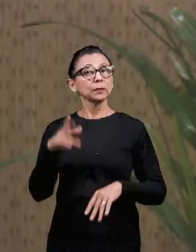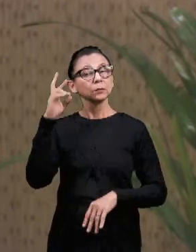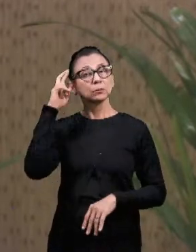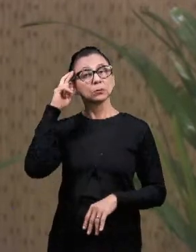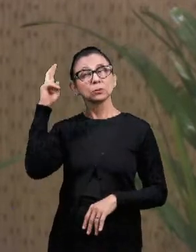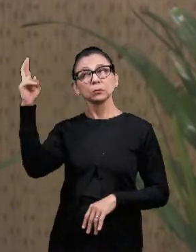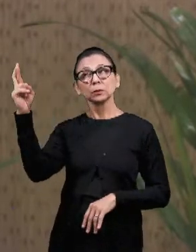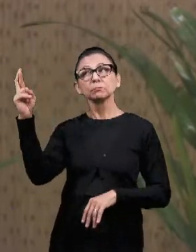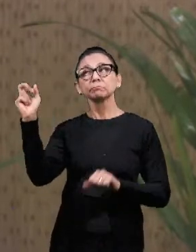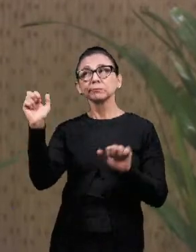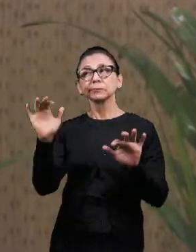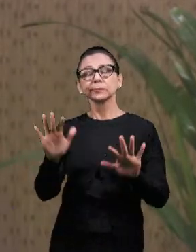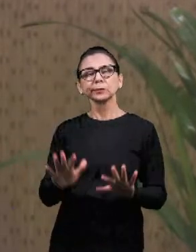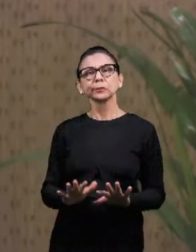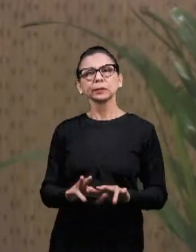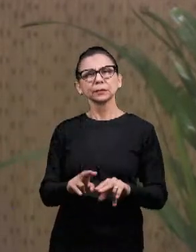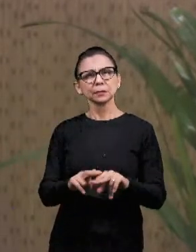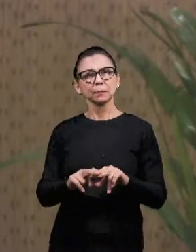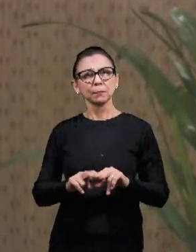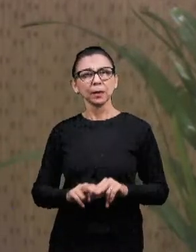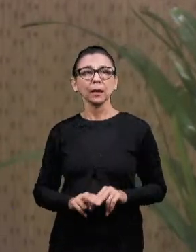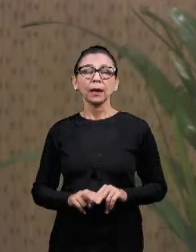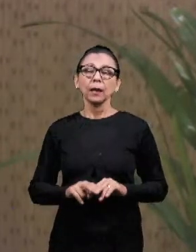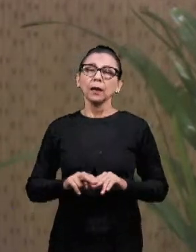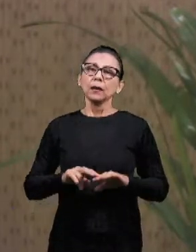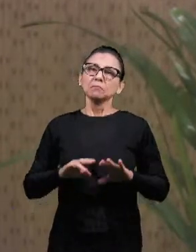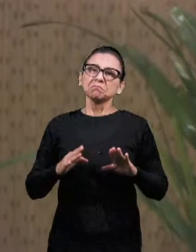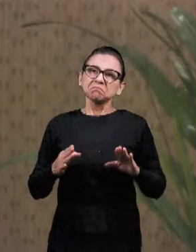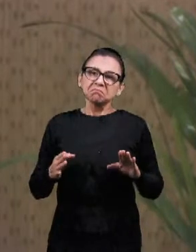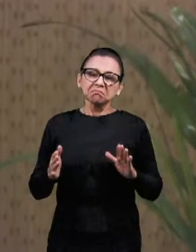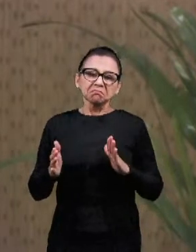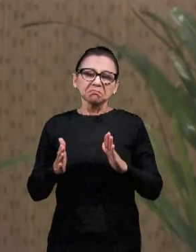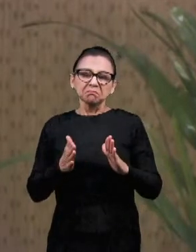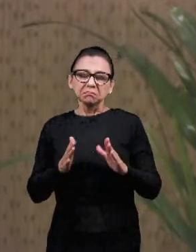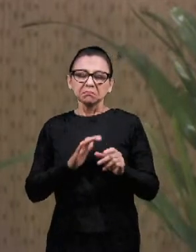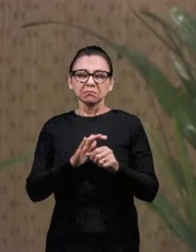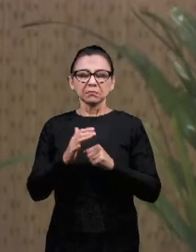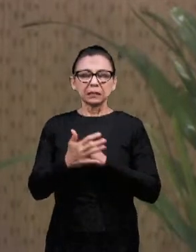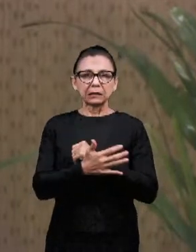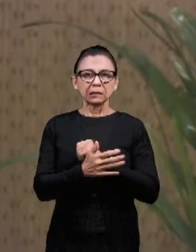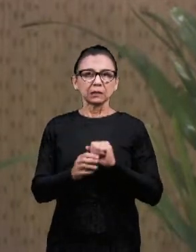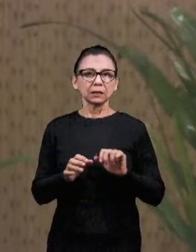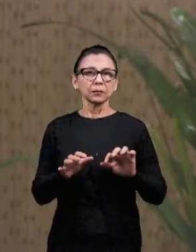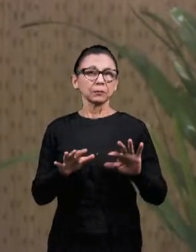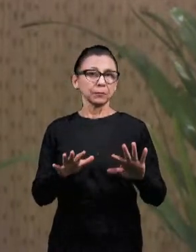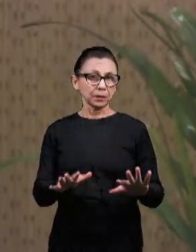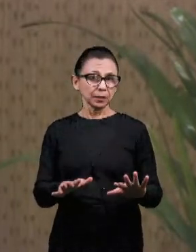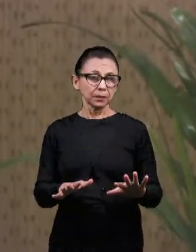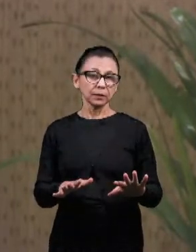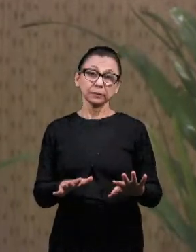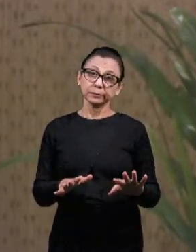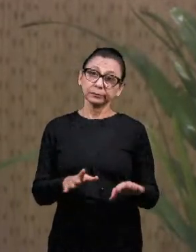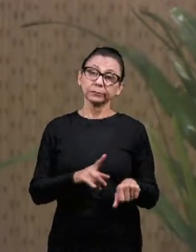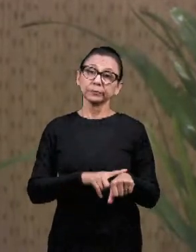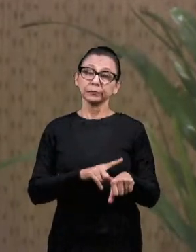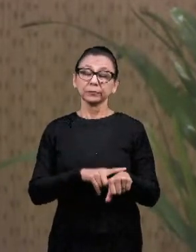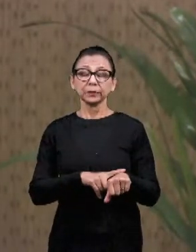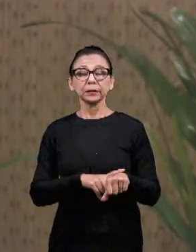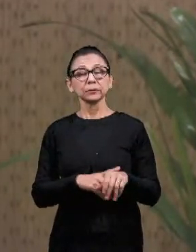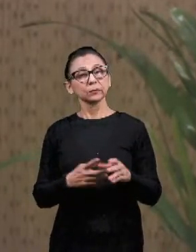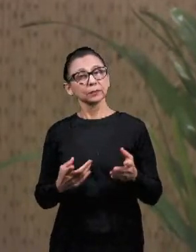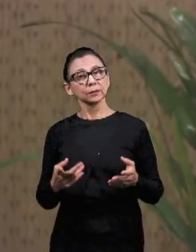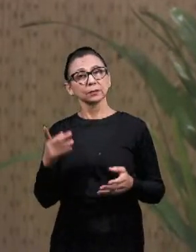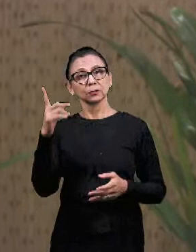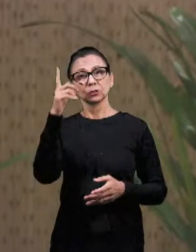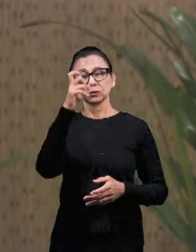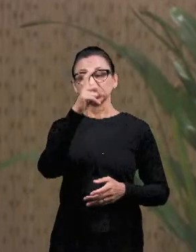maneira que apesar da pandemia, apesar desta situação, que por força maior